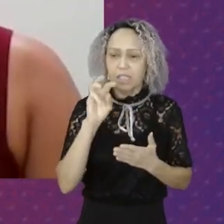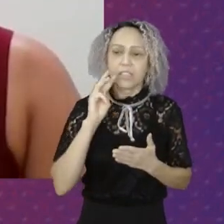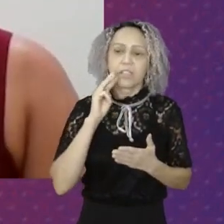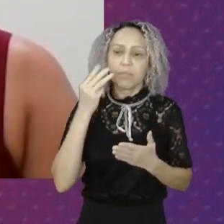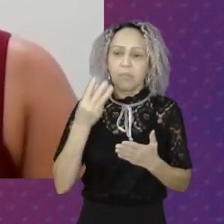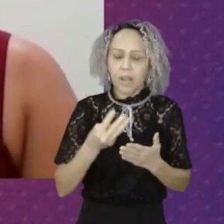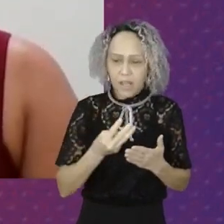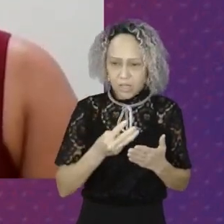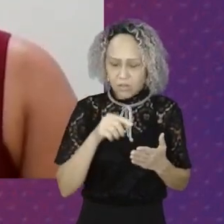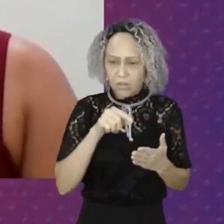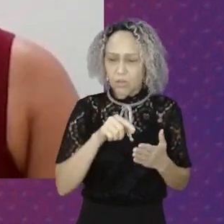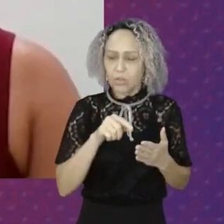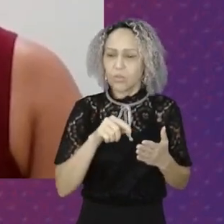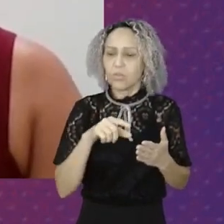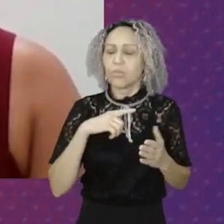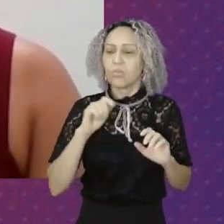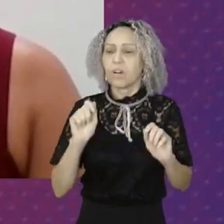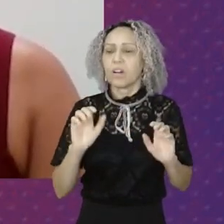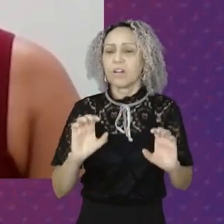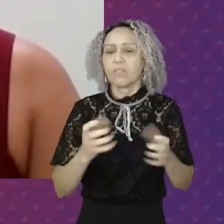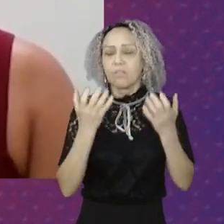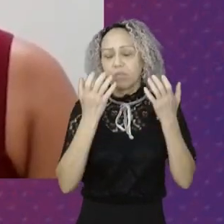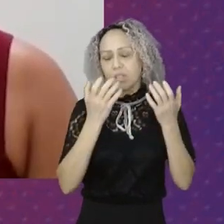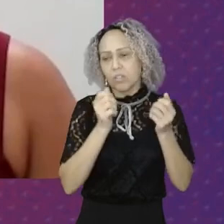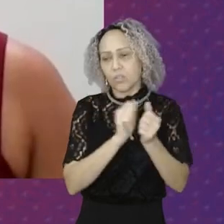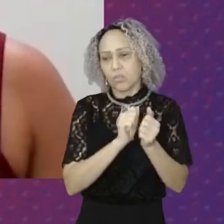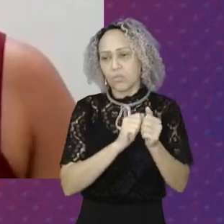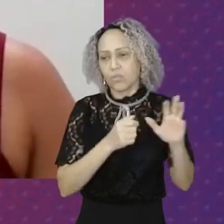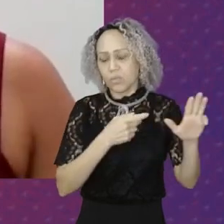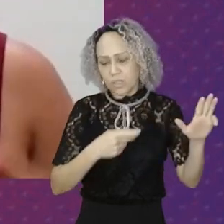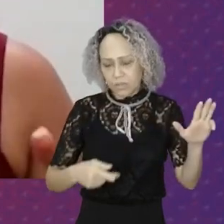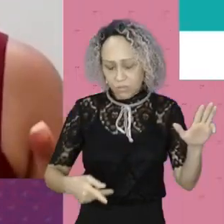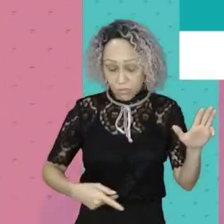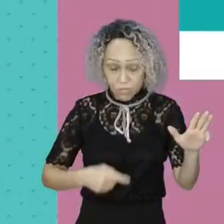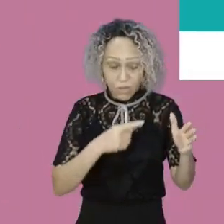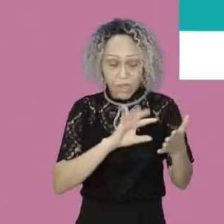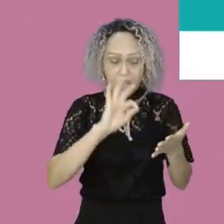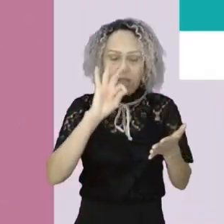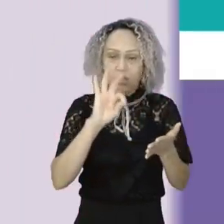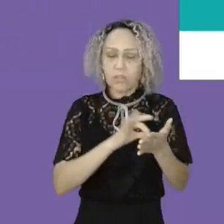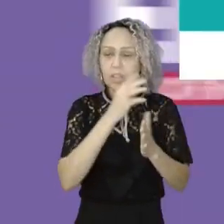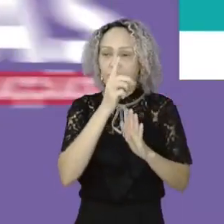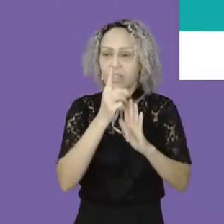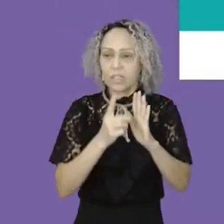Lula, e que assinou o decreto, né, de lançamento do Pronas 2.